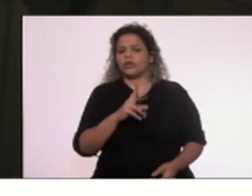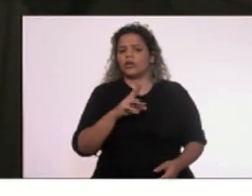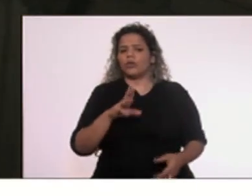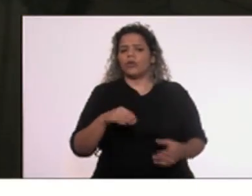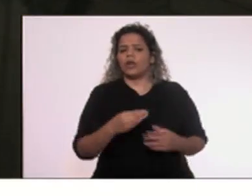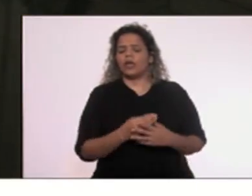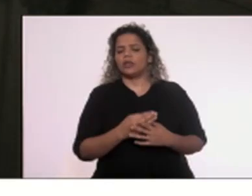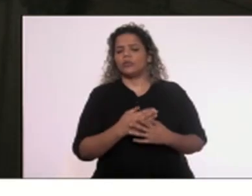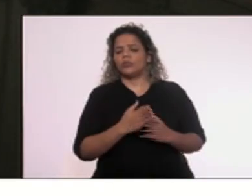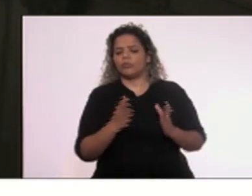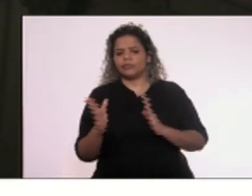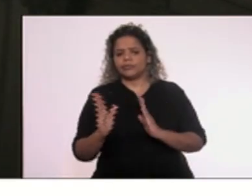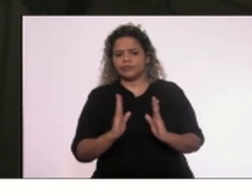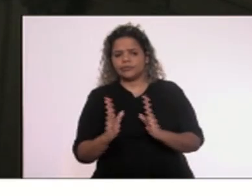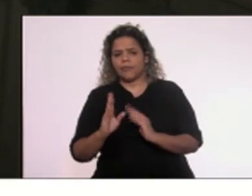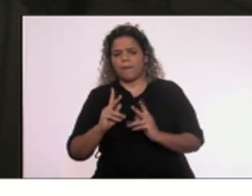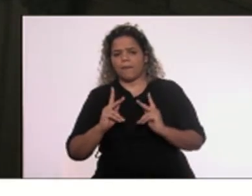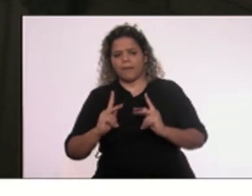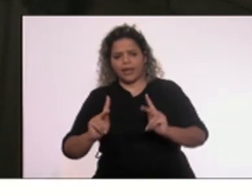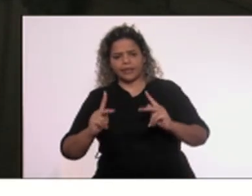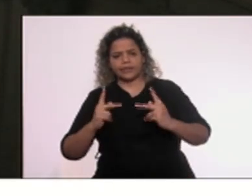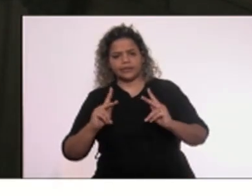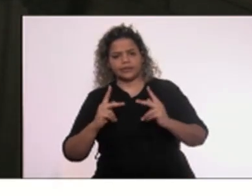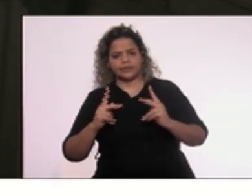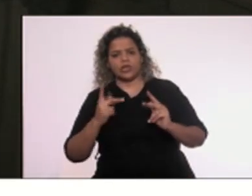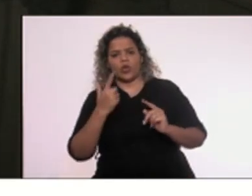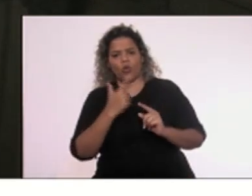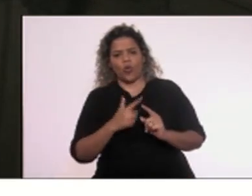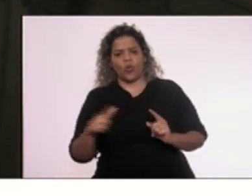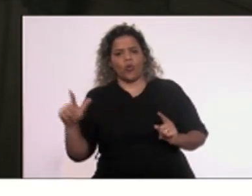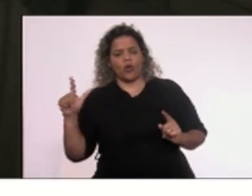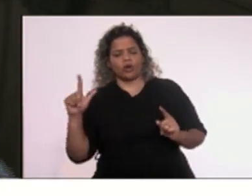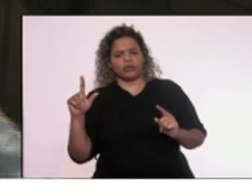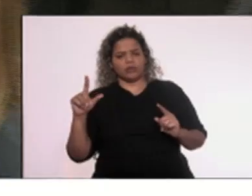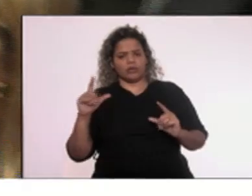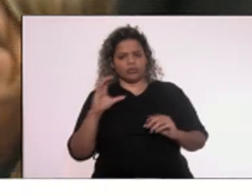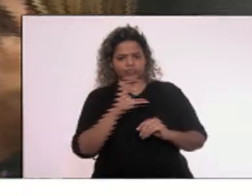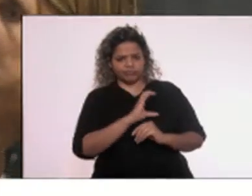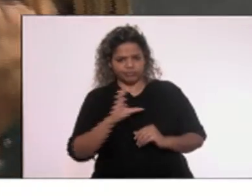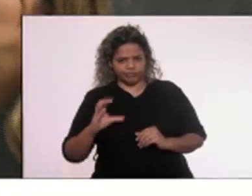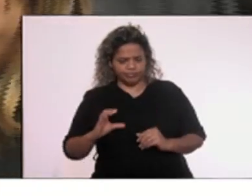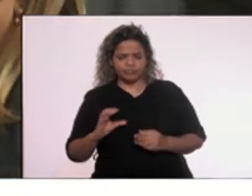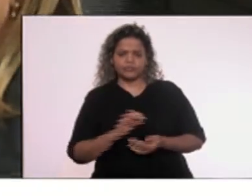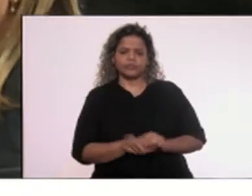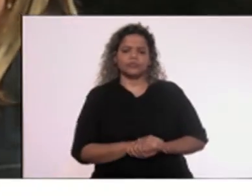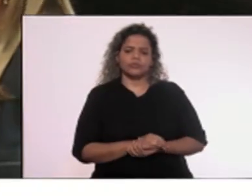no âmbito do parecer das outras comissões.